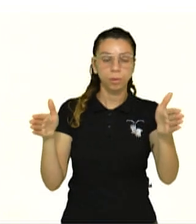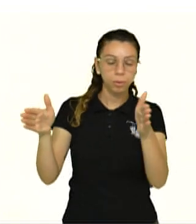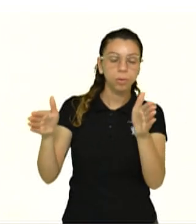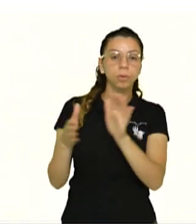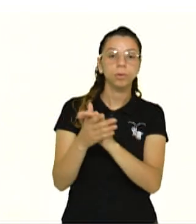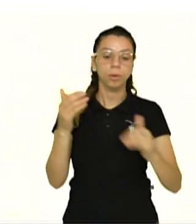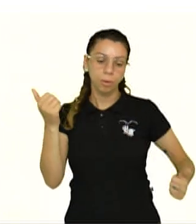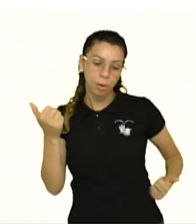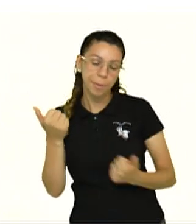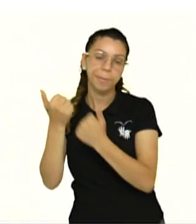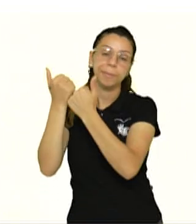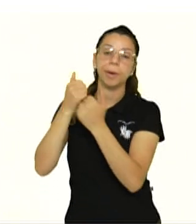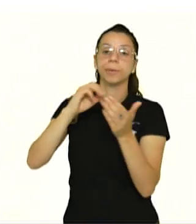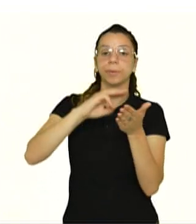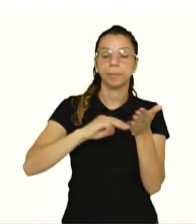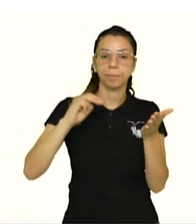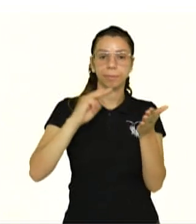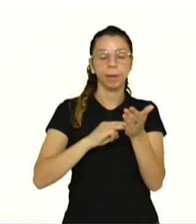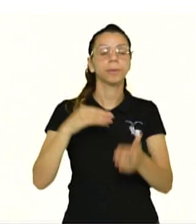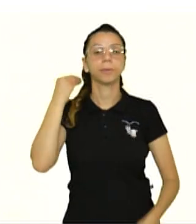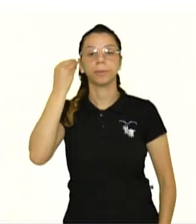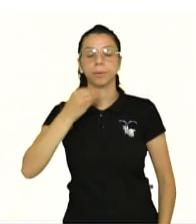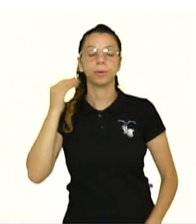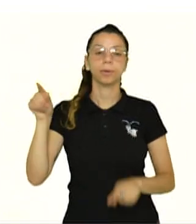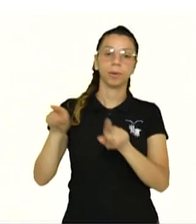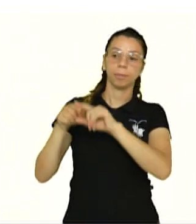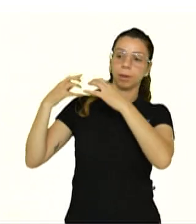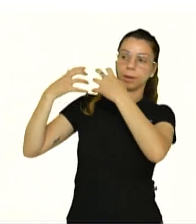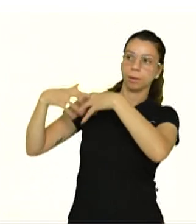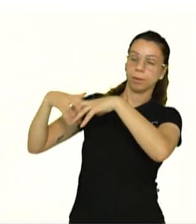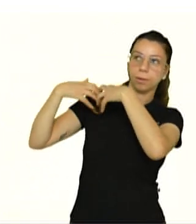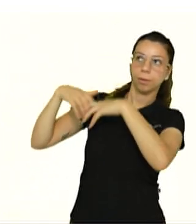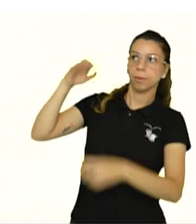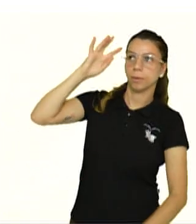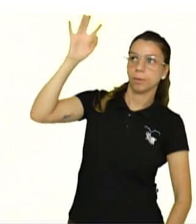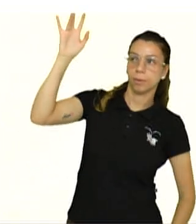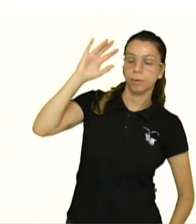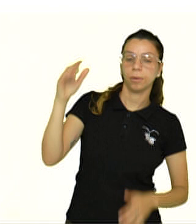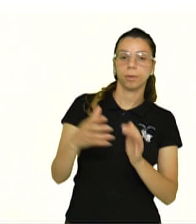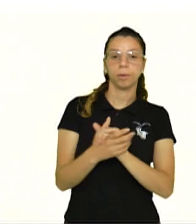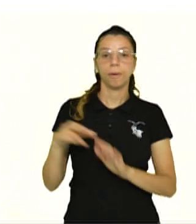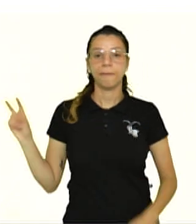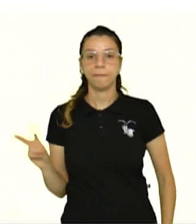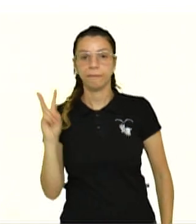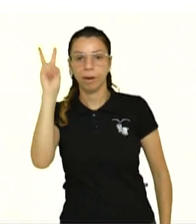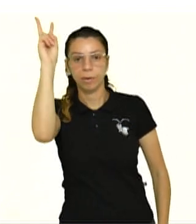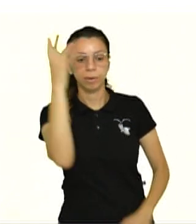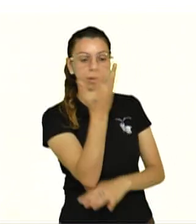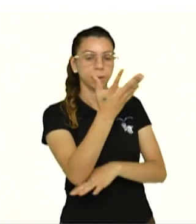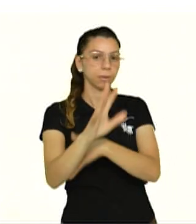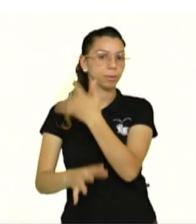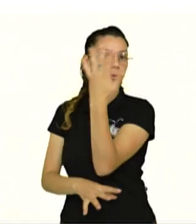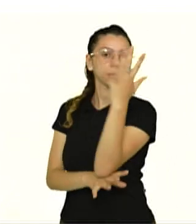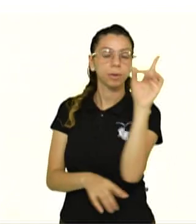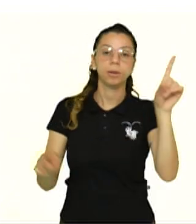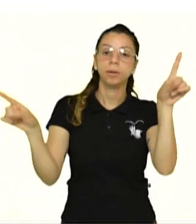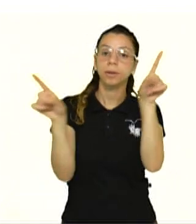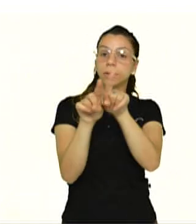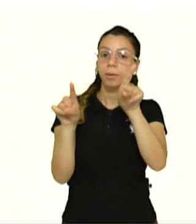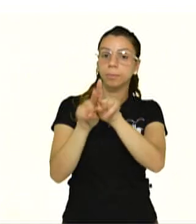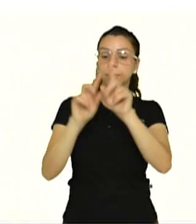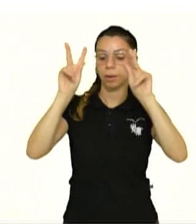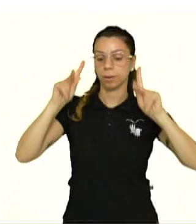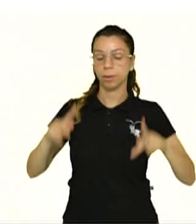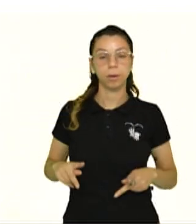método experimental e na reflexão racional, valorizando a natureza e o ser humano. Uma importante característica